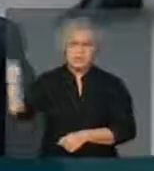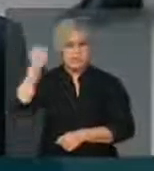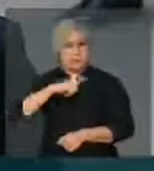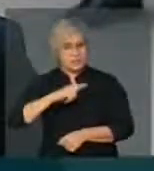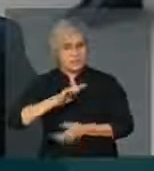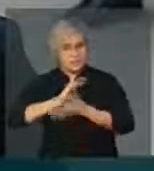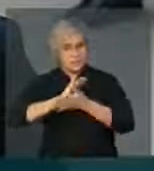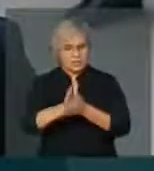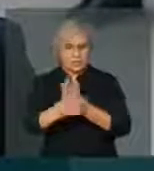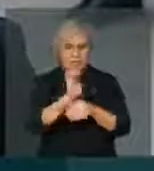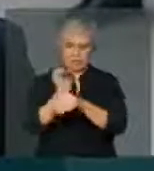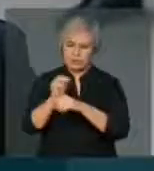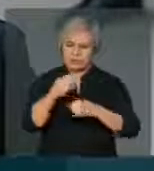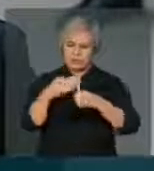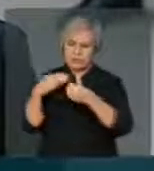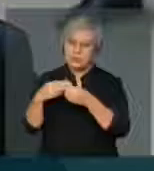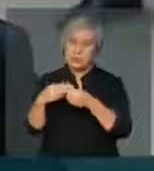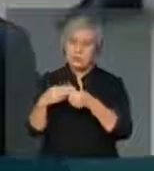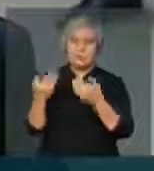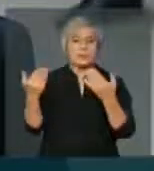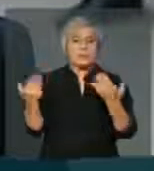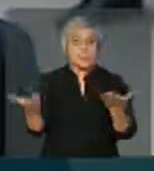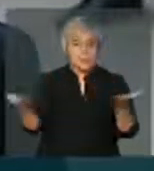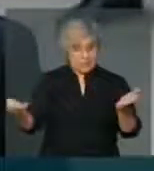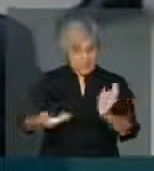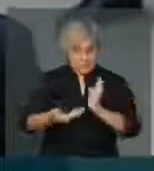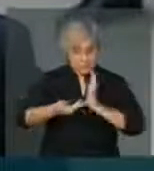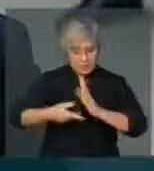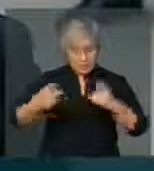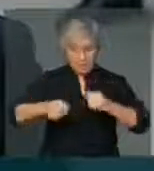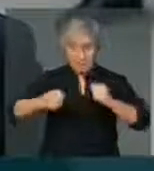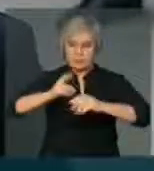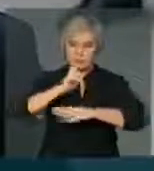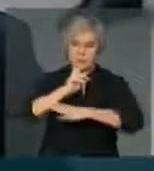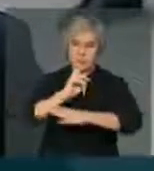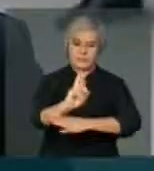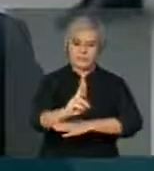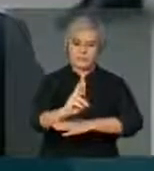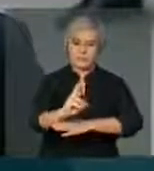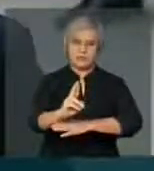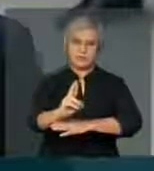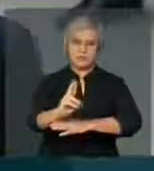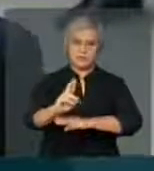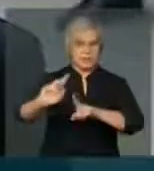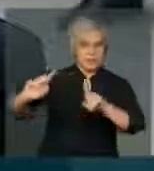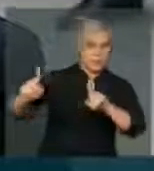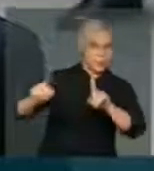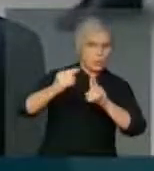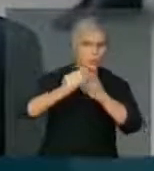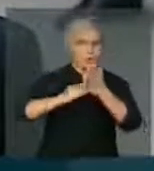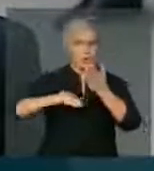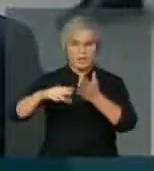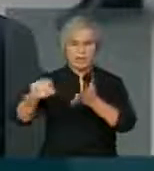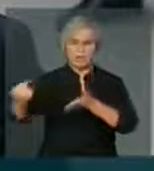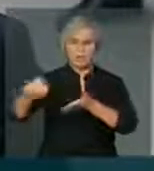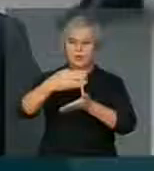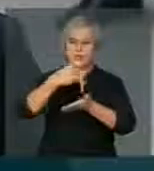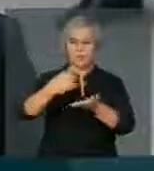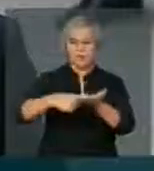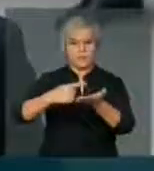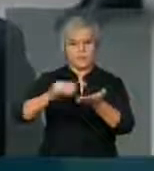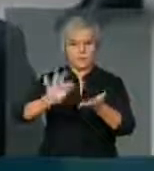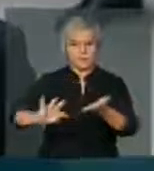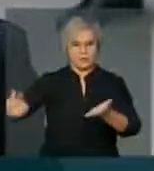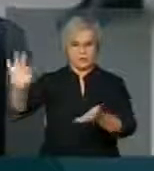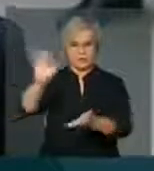nossos estados e municípios e que, portanto, esta casa precisa responder a este desafio, né, no novo pacto federativo. Portanto,